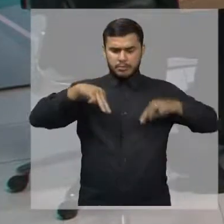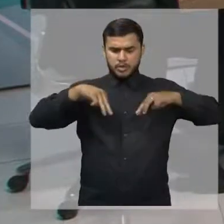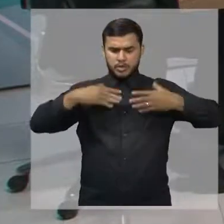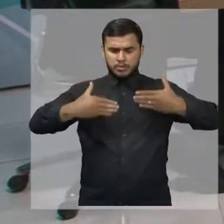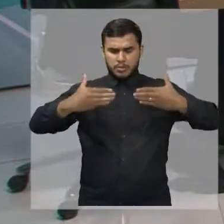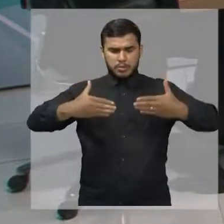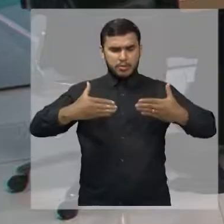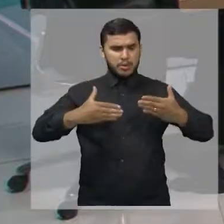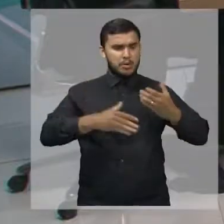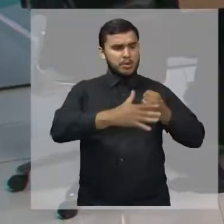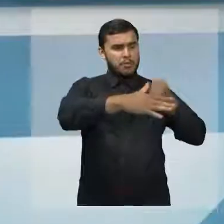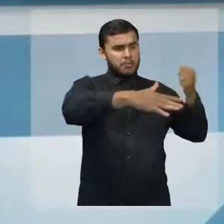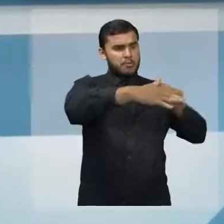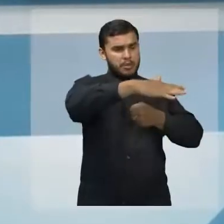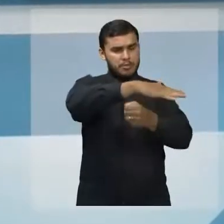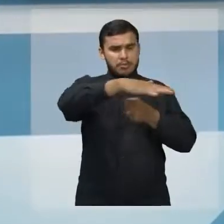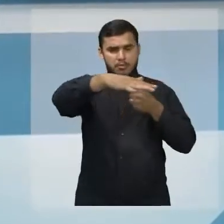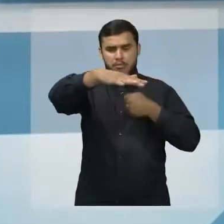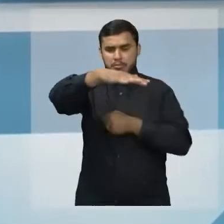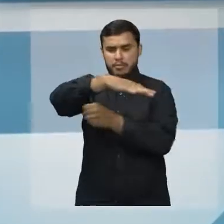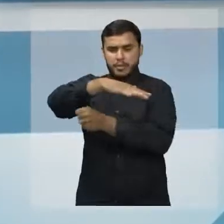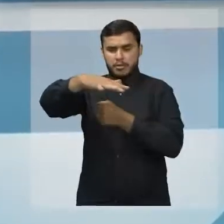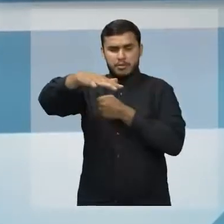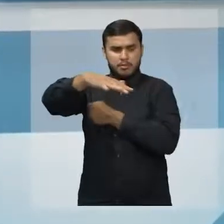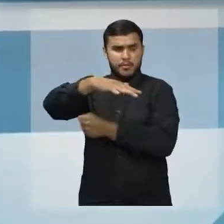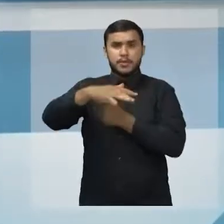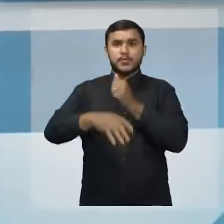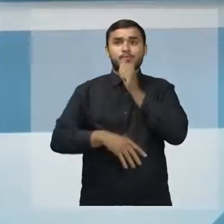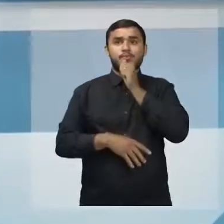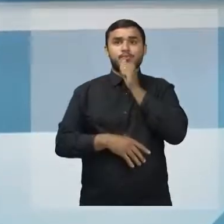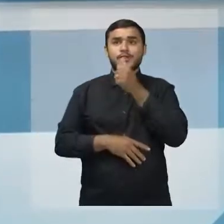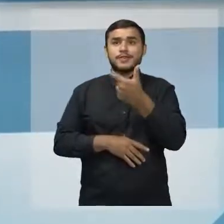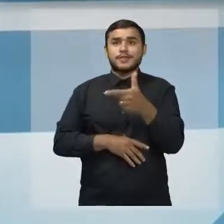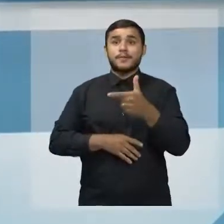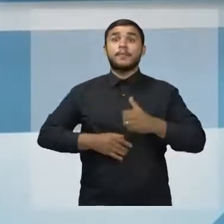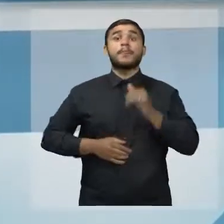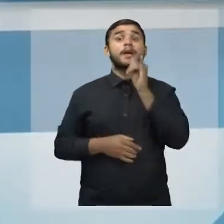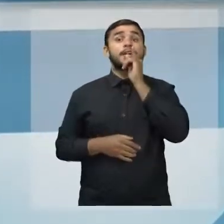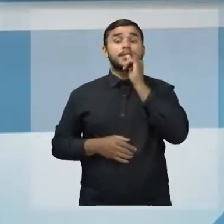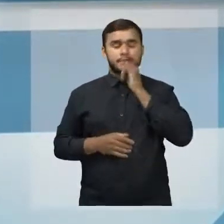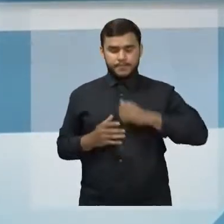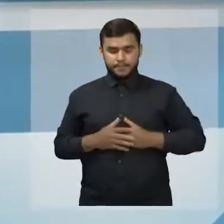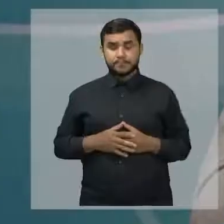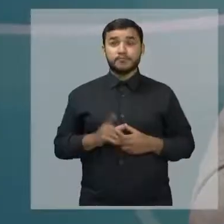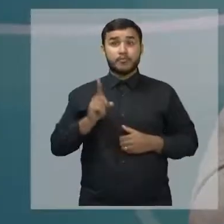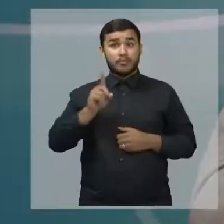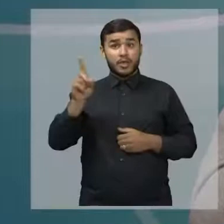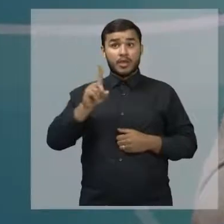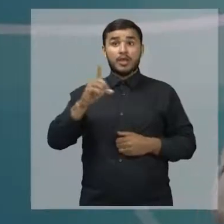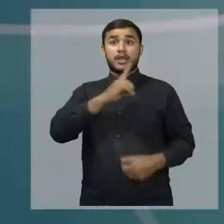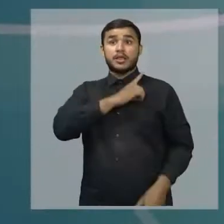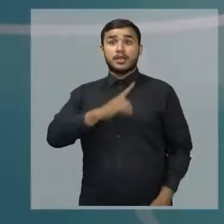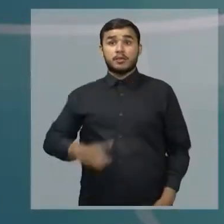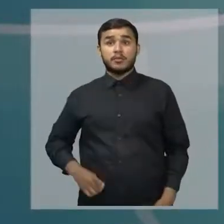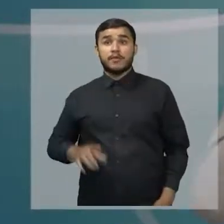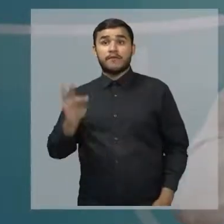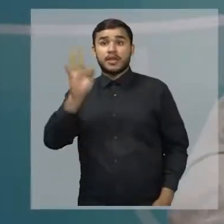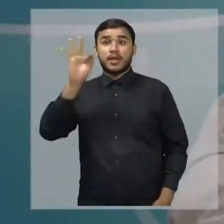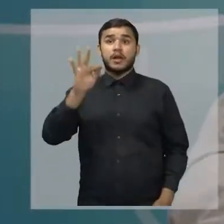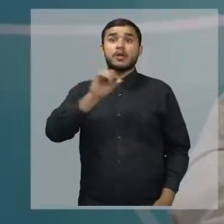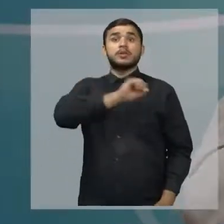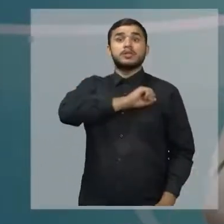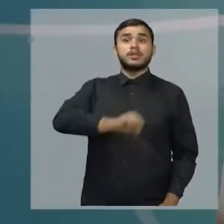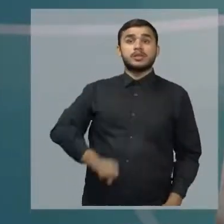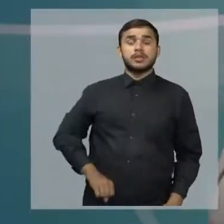partidos estão muito fortes no parlamento. Se você vê a atuação do DEM, por exemplo, com as 2 casas legislativas, de